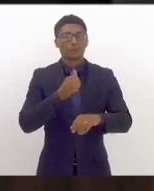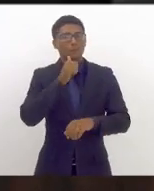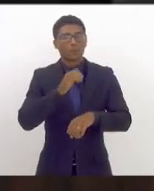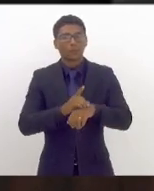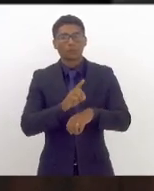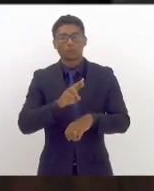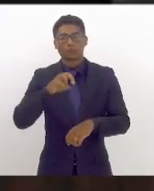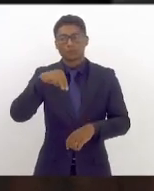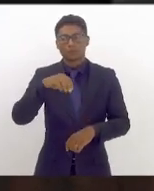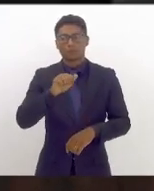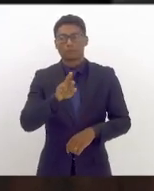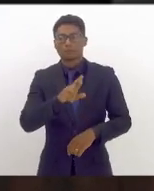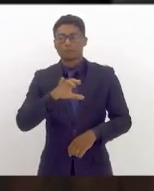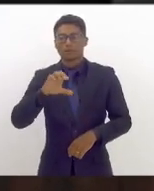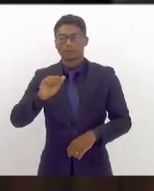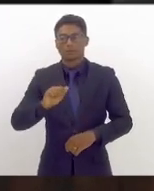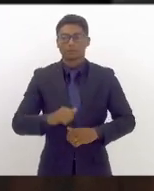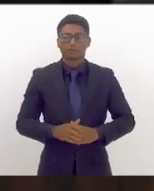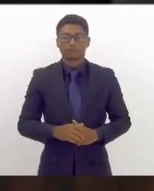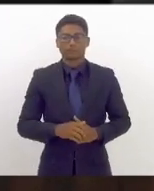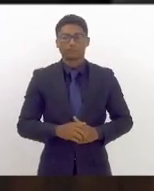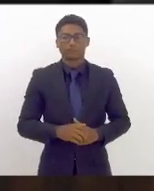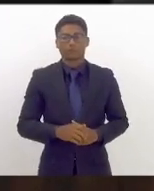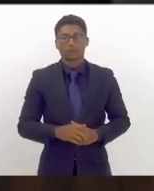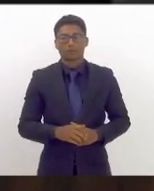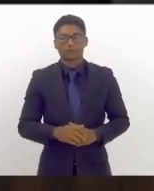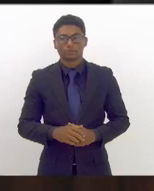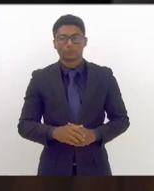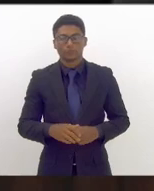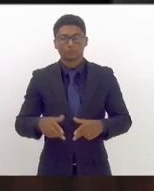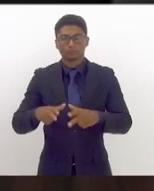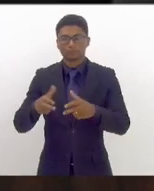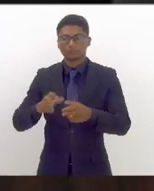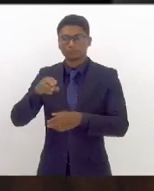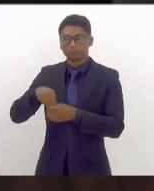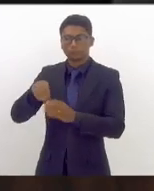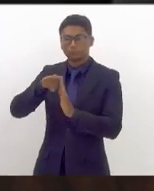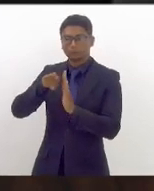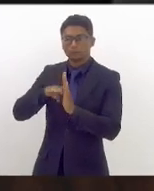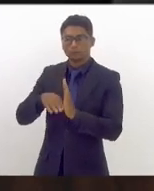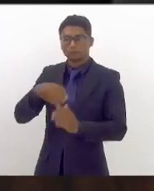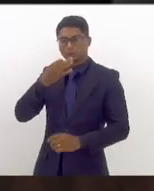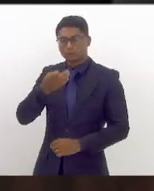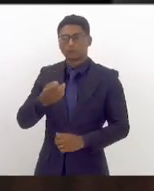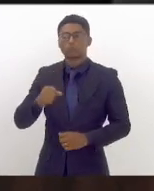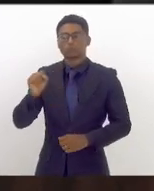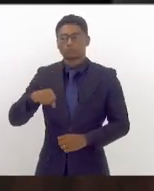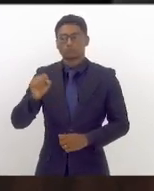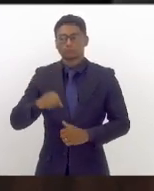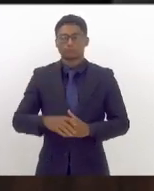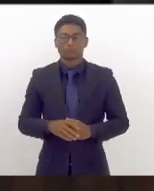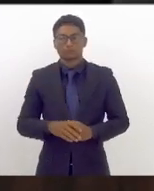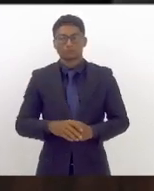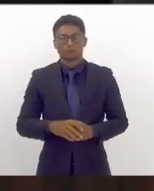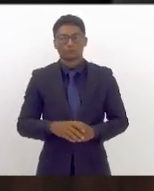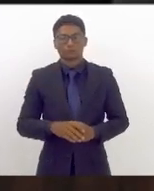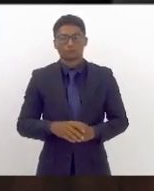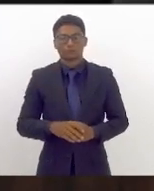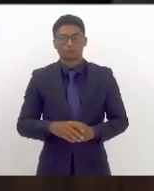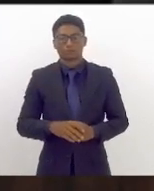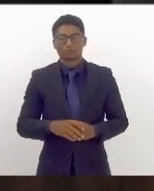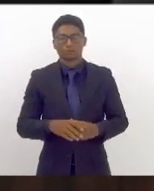Márcia Helena Salles de oliva parecida comissão de normas internos favorável Rosenberg Reis